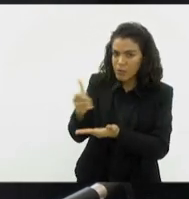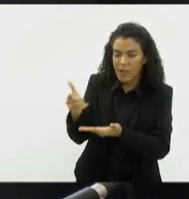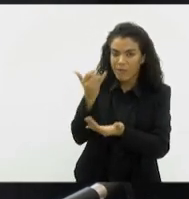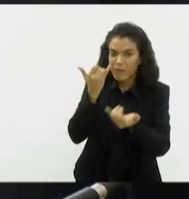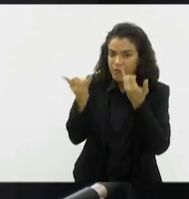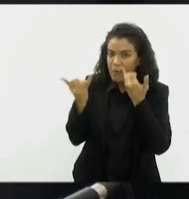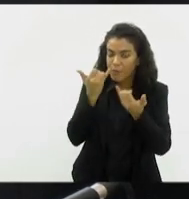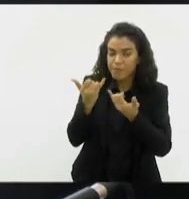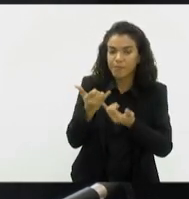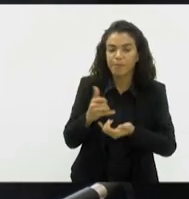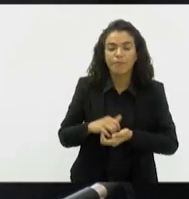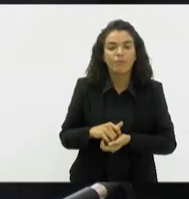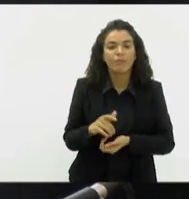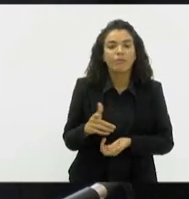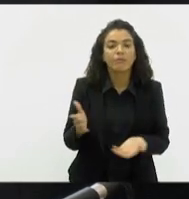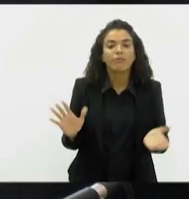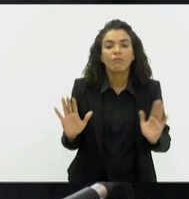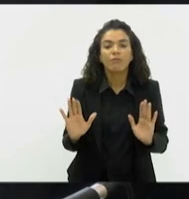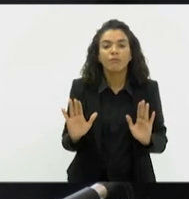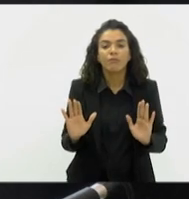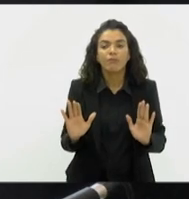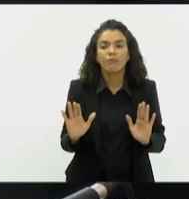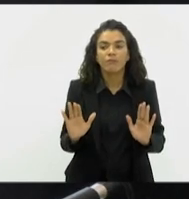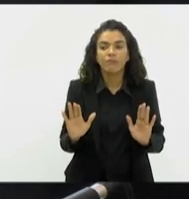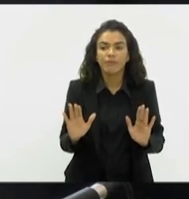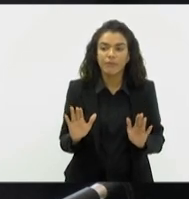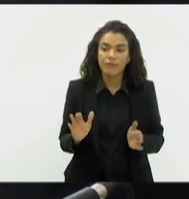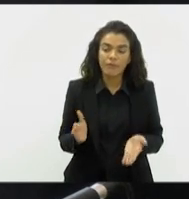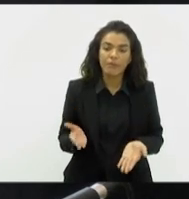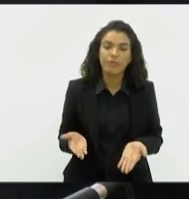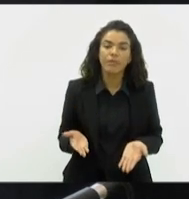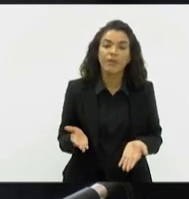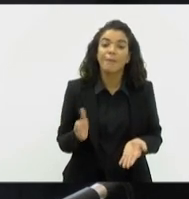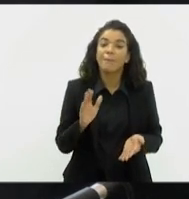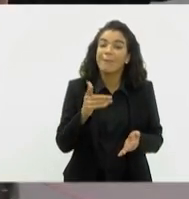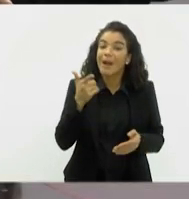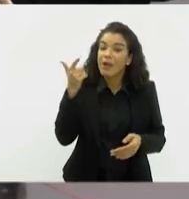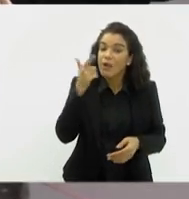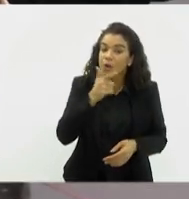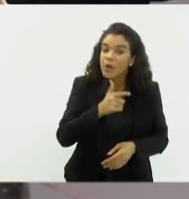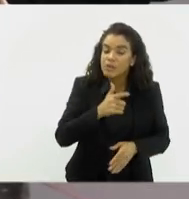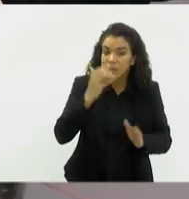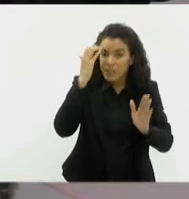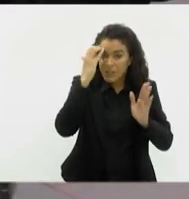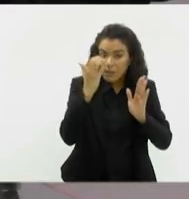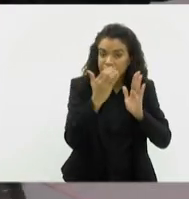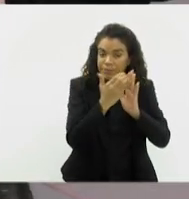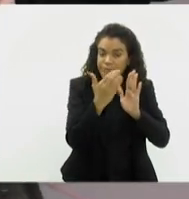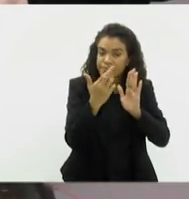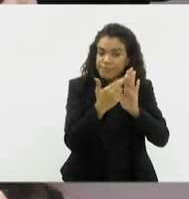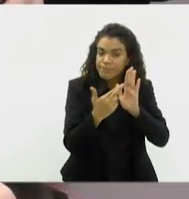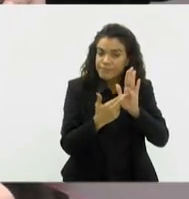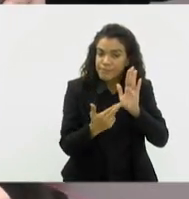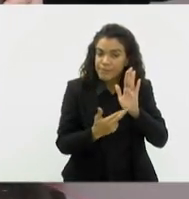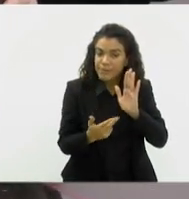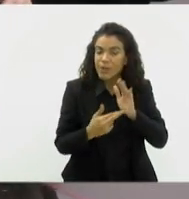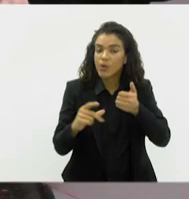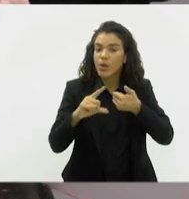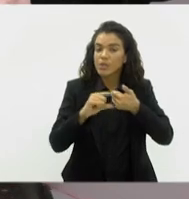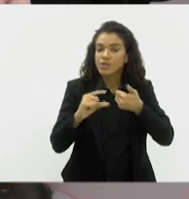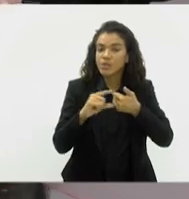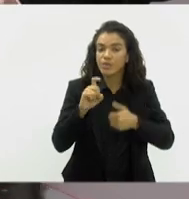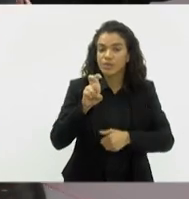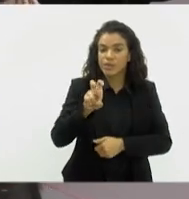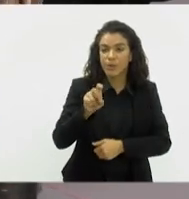informação sobre nenhuma atividade. São exemplificativos para entrar no requisito que está claramente disposto no artigo